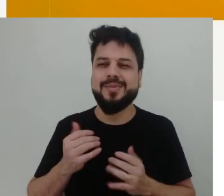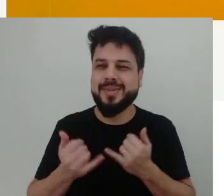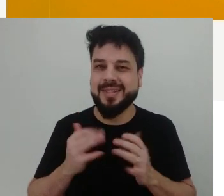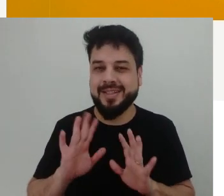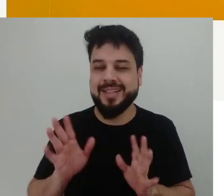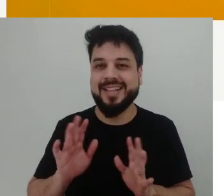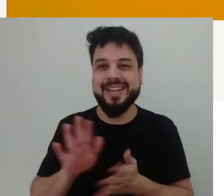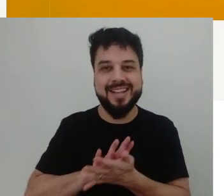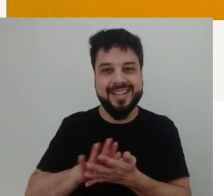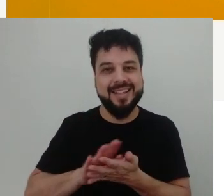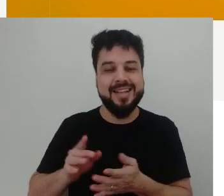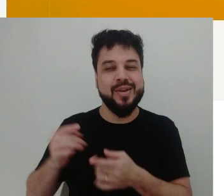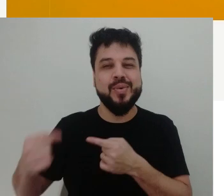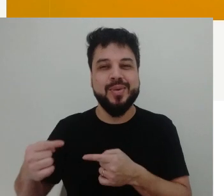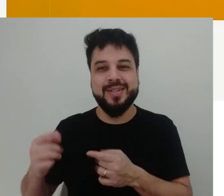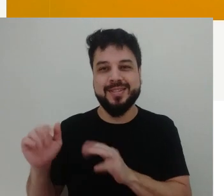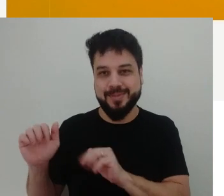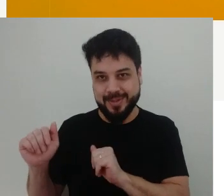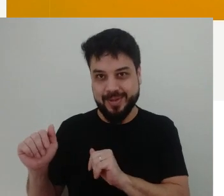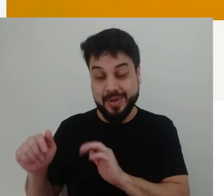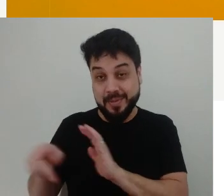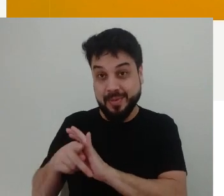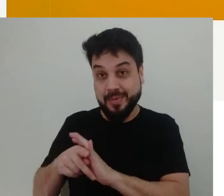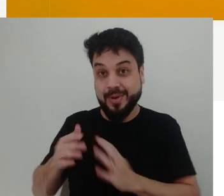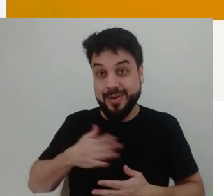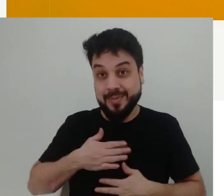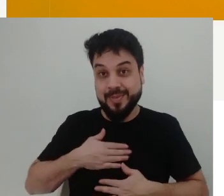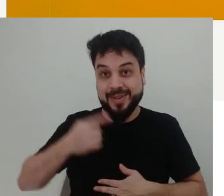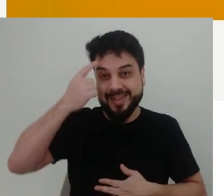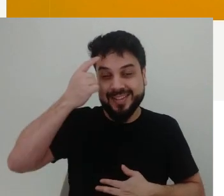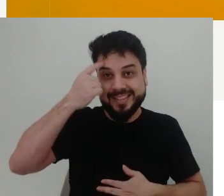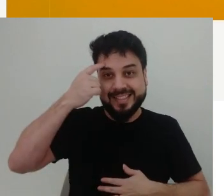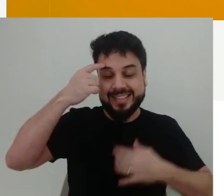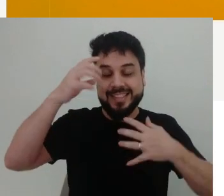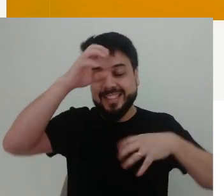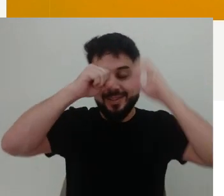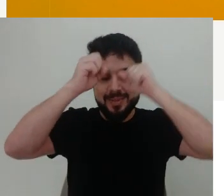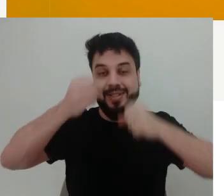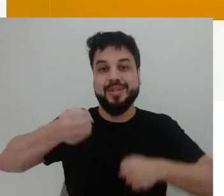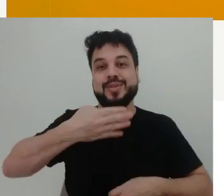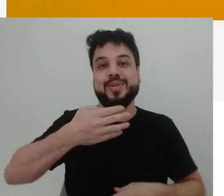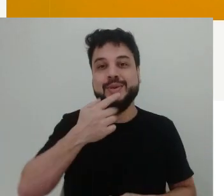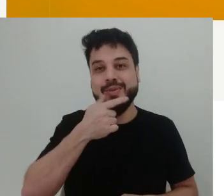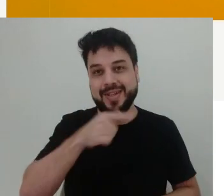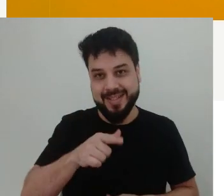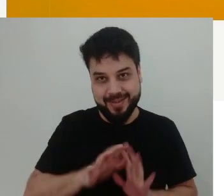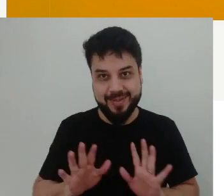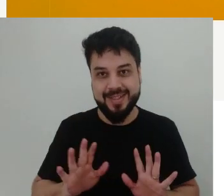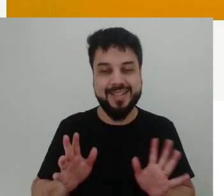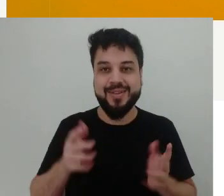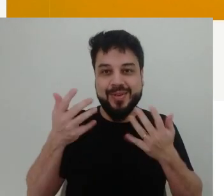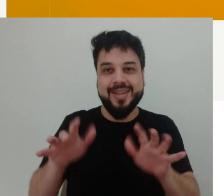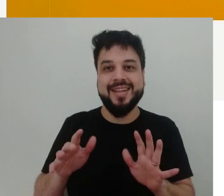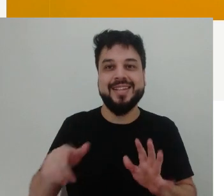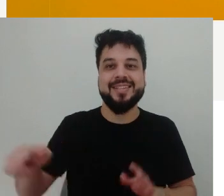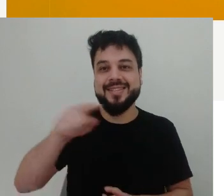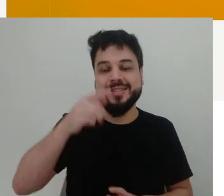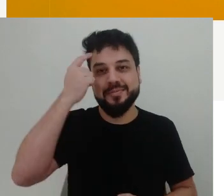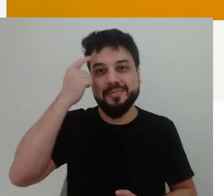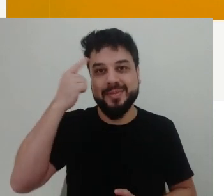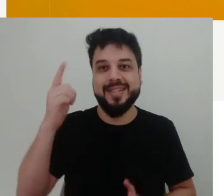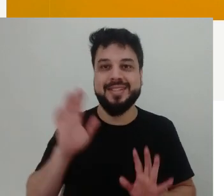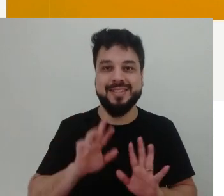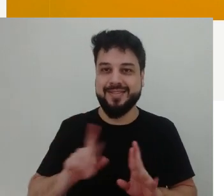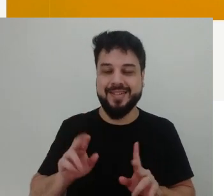Mais alguém quer se despedir? Suas últimas considerações. Muito obrigada pelo convite e